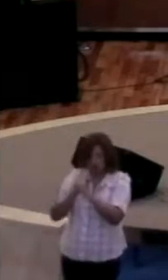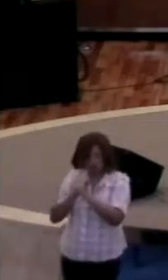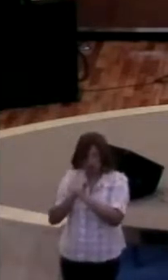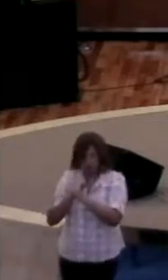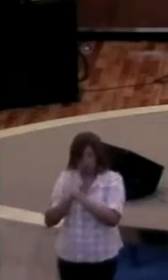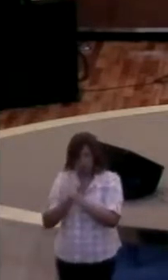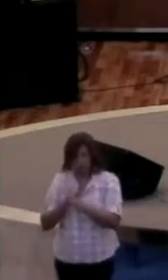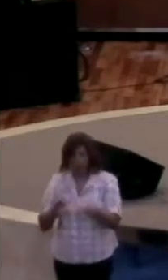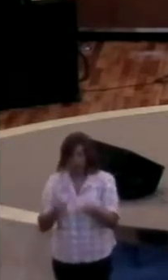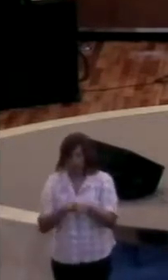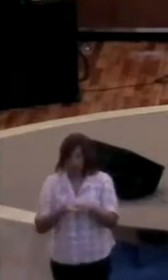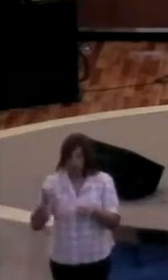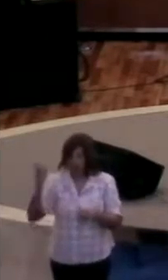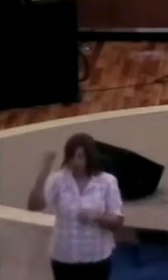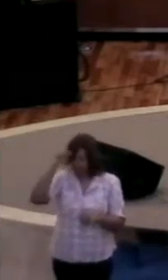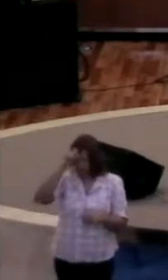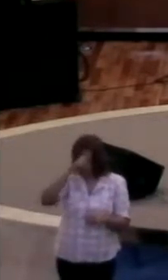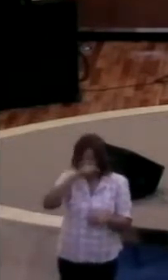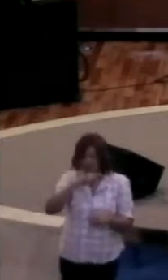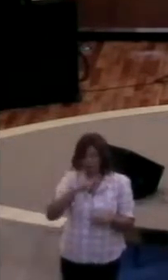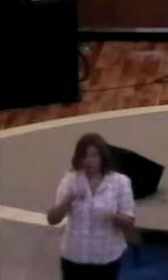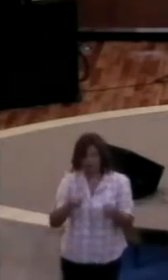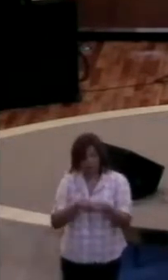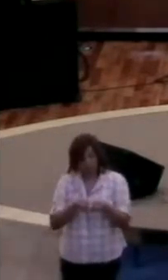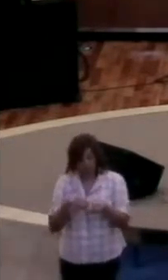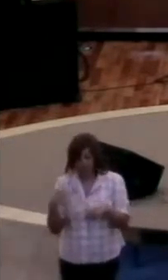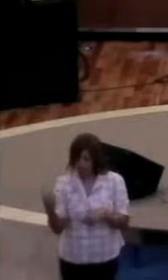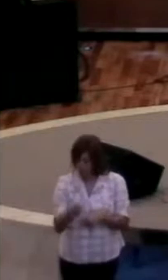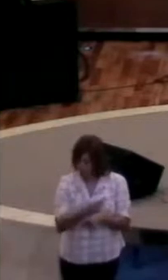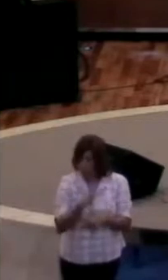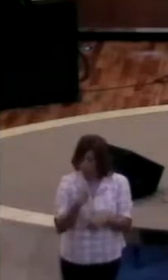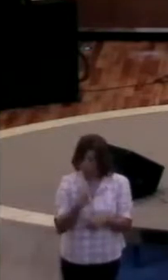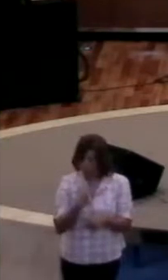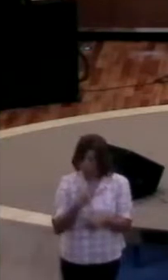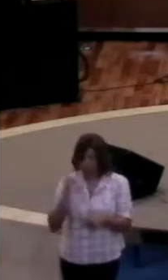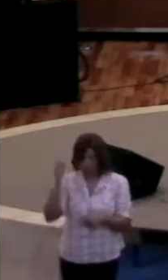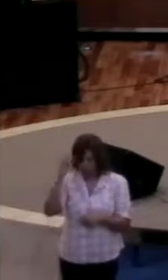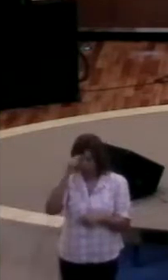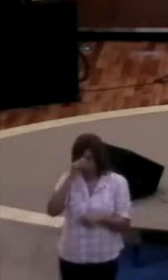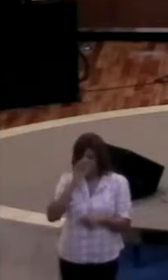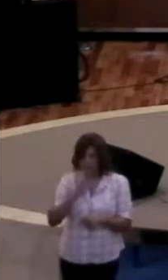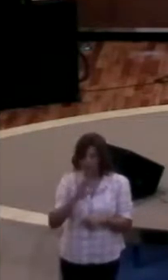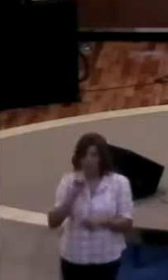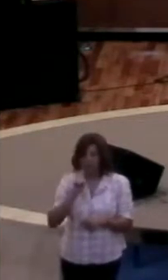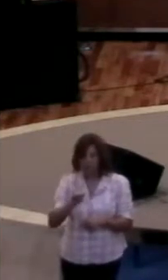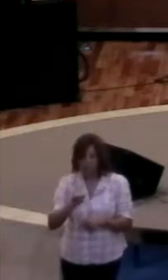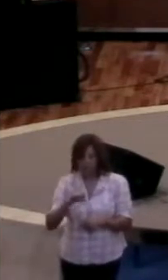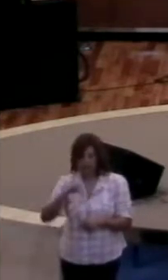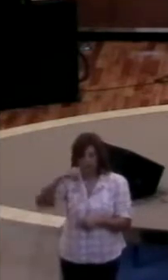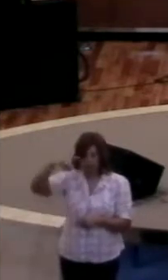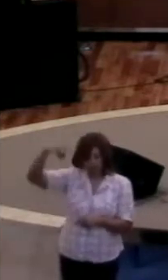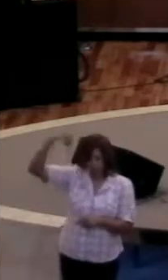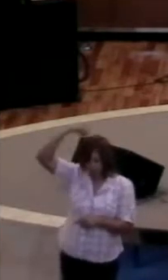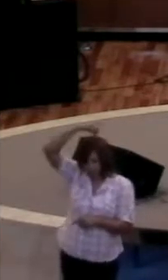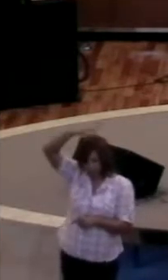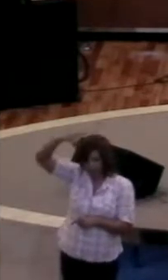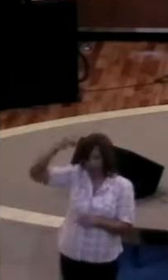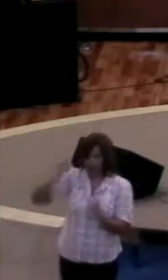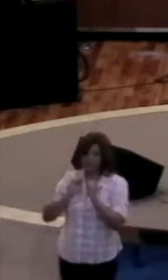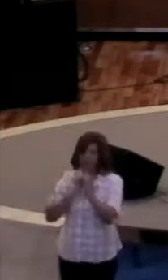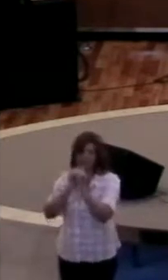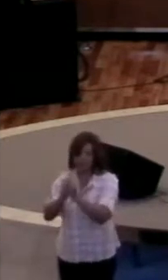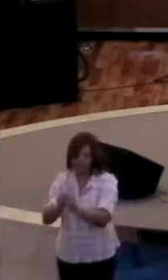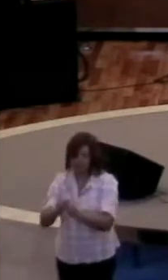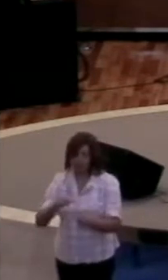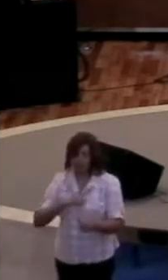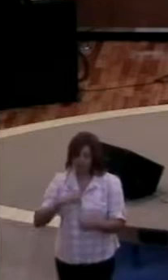meio a uma tribulação, nós podemos estar em meio a uma luta, mas se o Espírito pairar, a certeza que a vitória